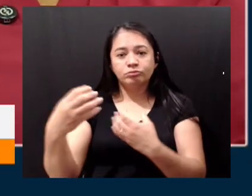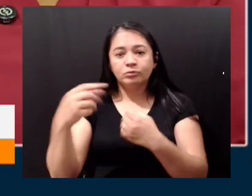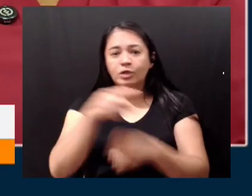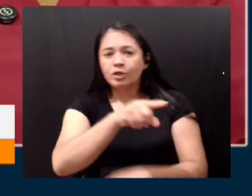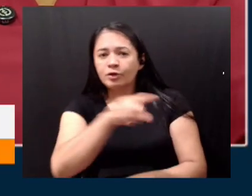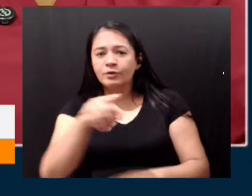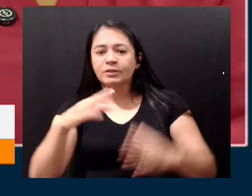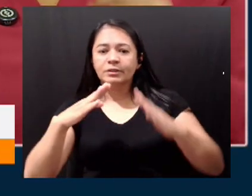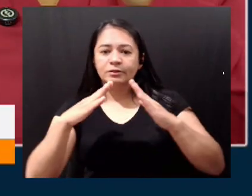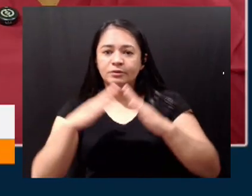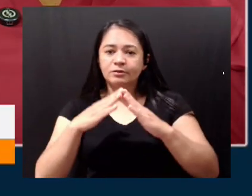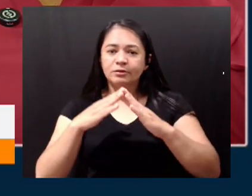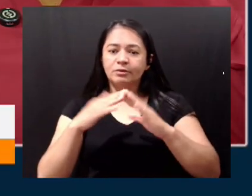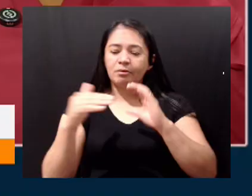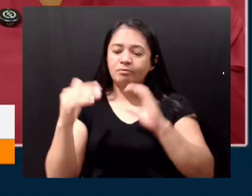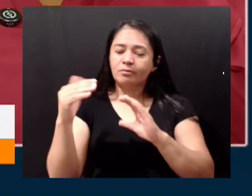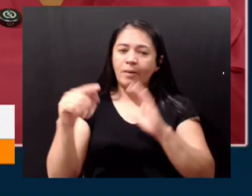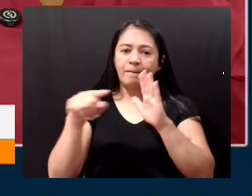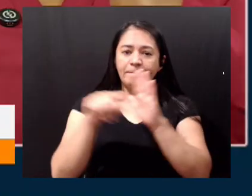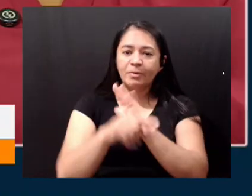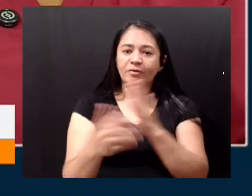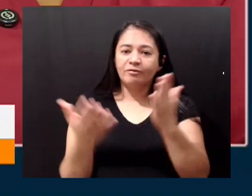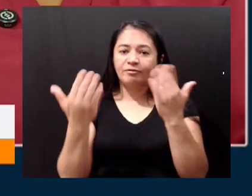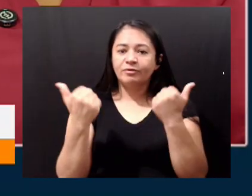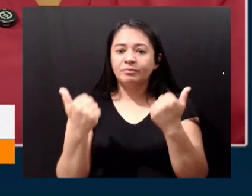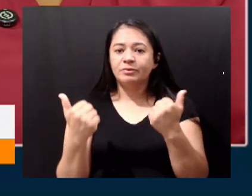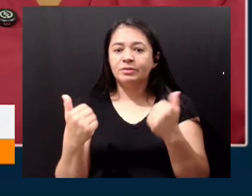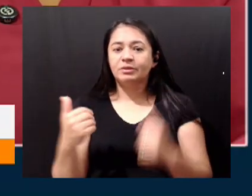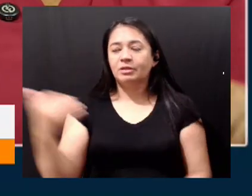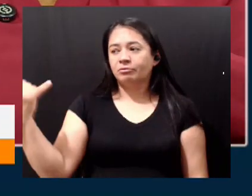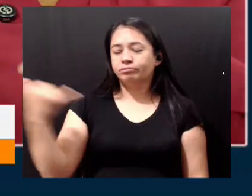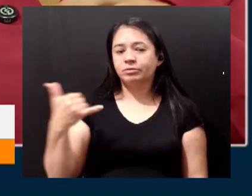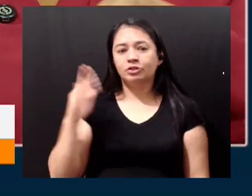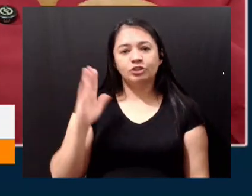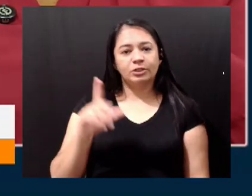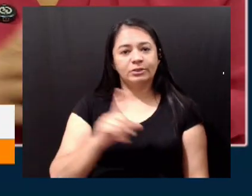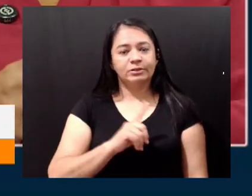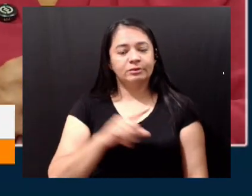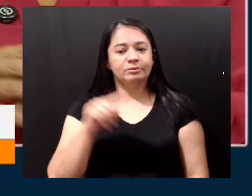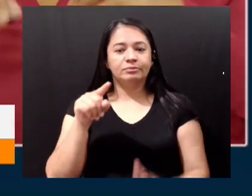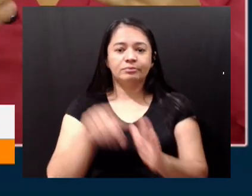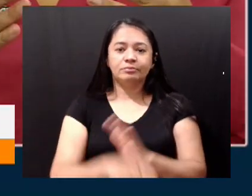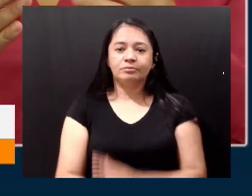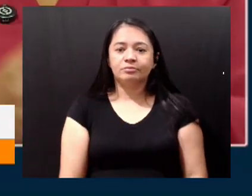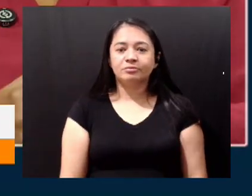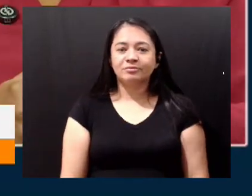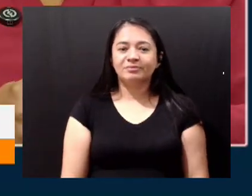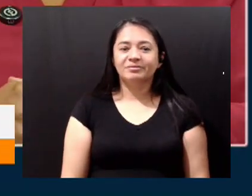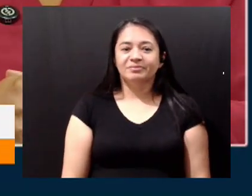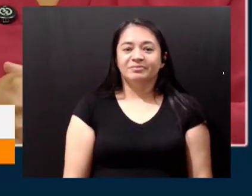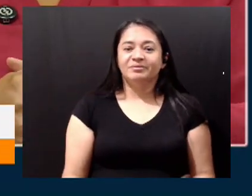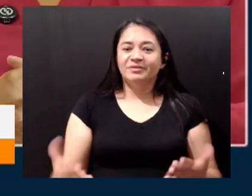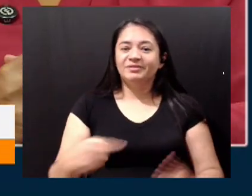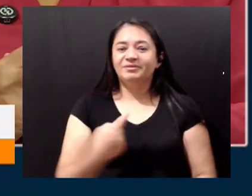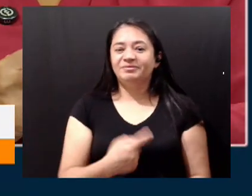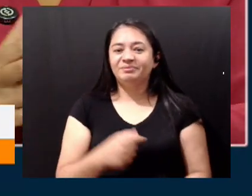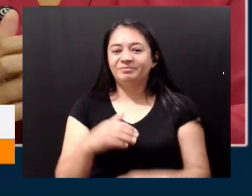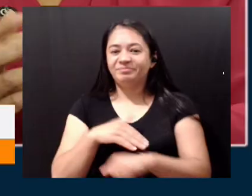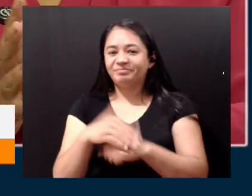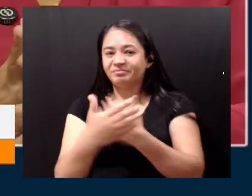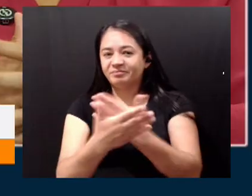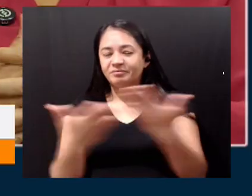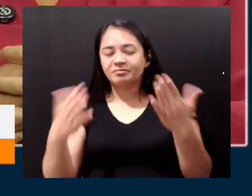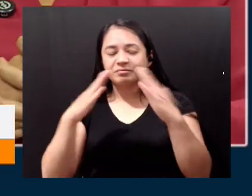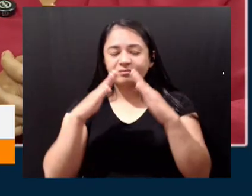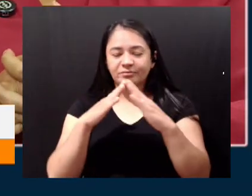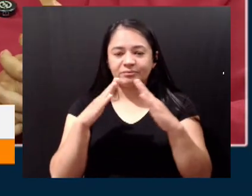mandando a sua pergunta, vamos lá então. A produção tá falando que tem perguntas, então a gente para de conversar um pouquinho aqui para poder conversar com o pessoal que tá aí do outro lado. Vamos